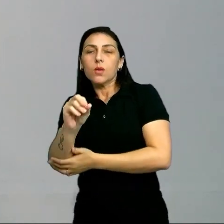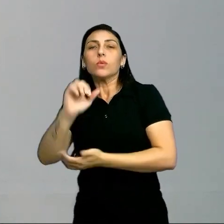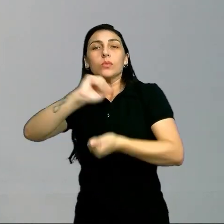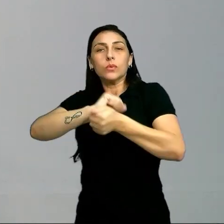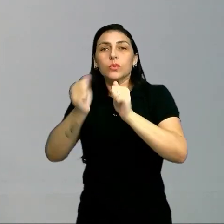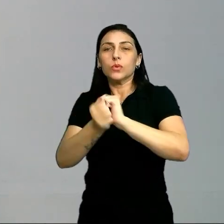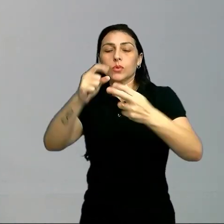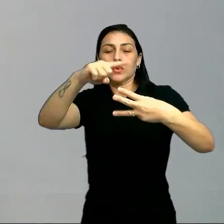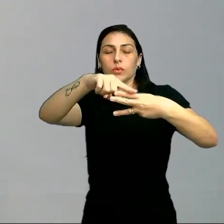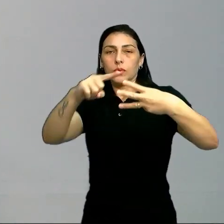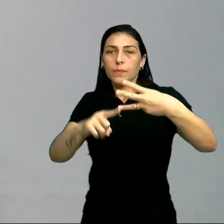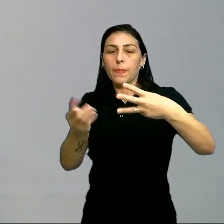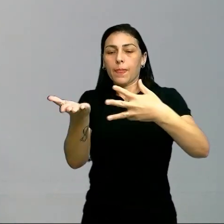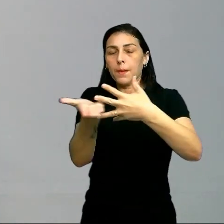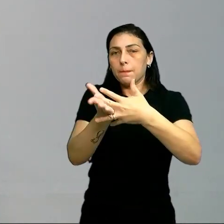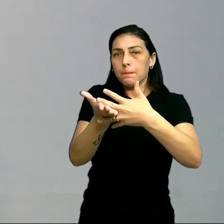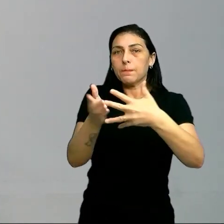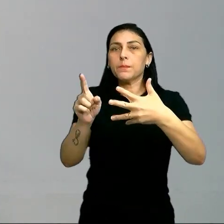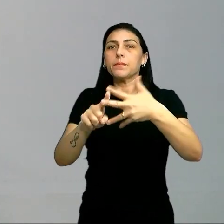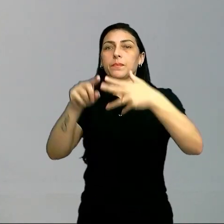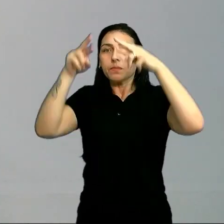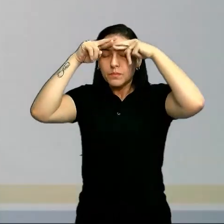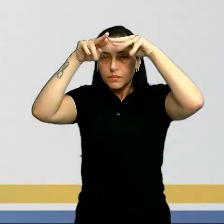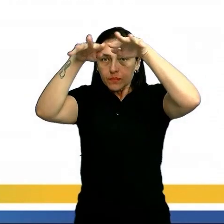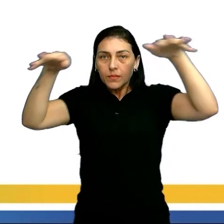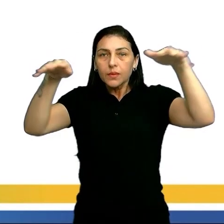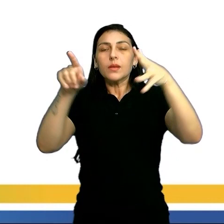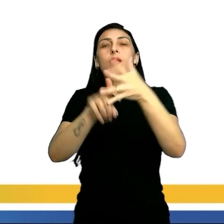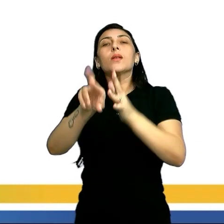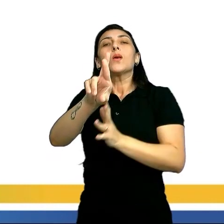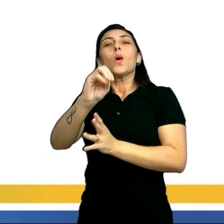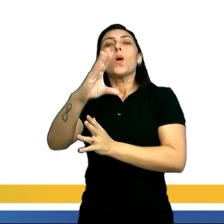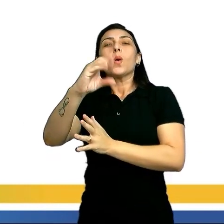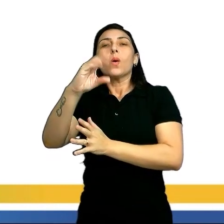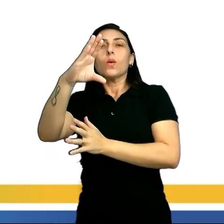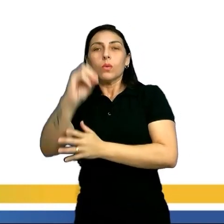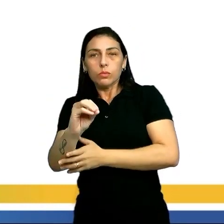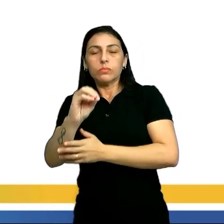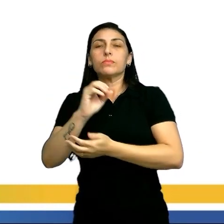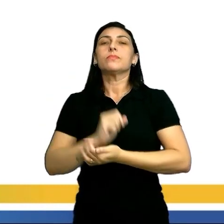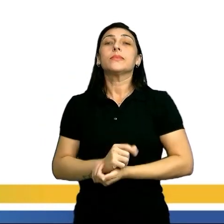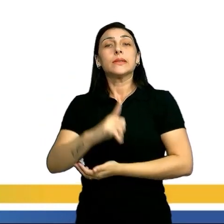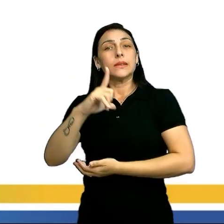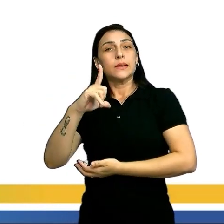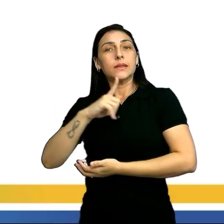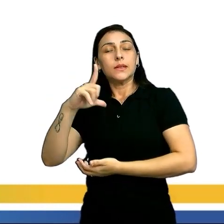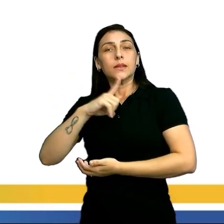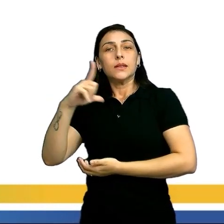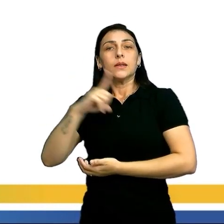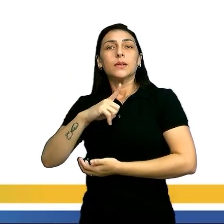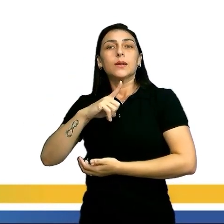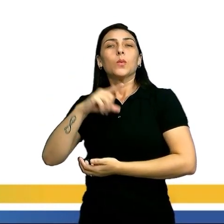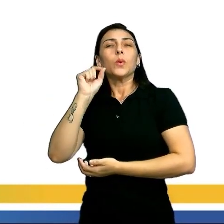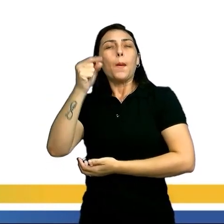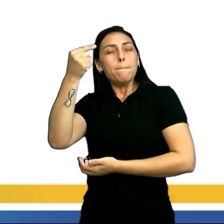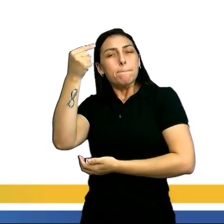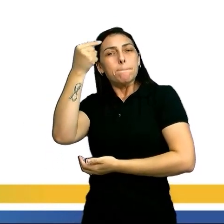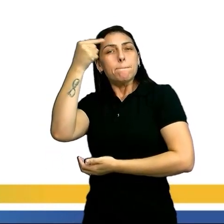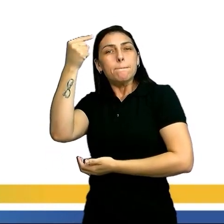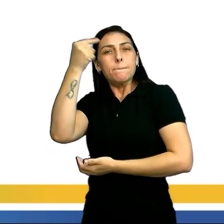três movimentos: Barroco, o Renascimento e o Rococó. Nasce a